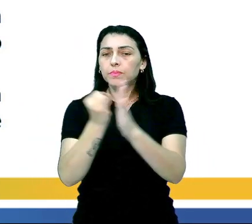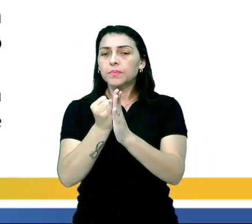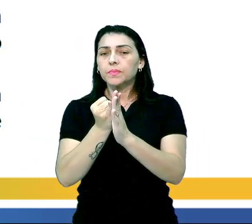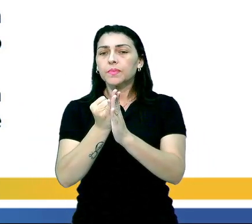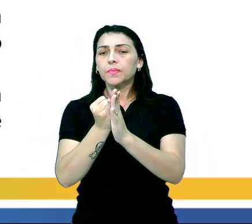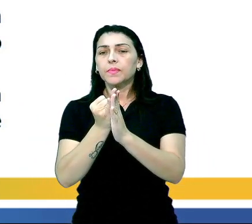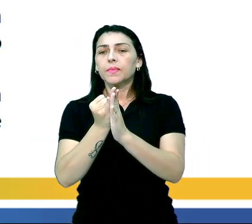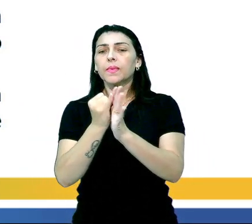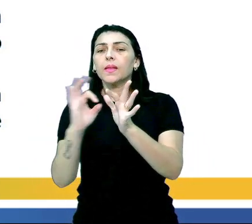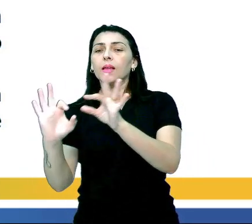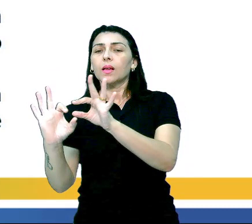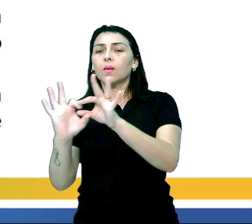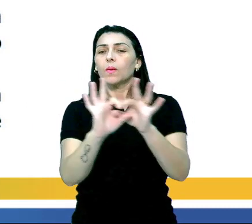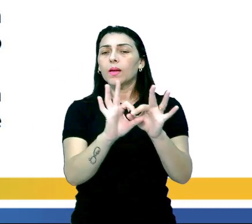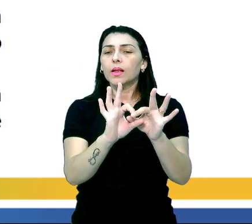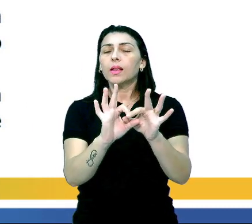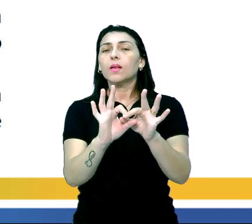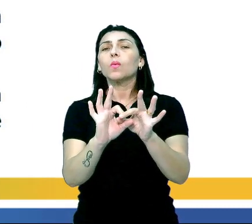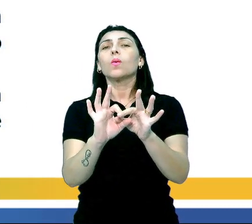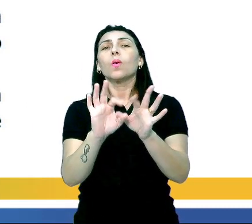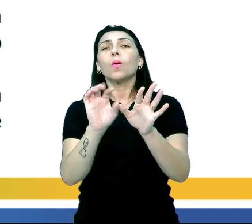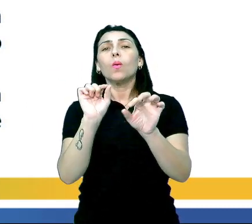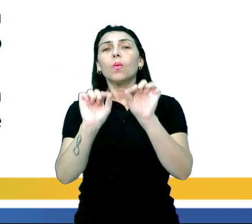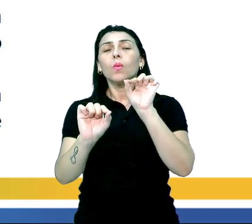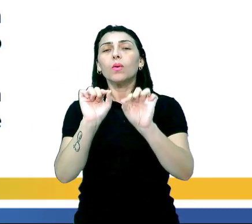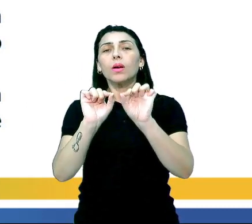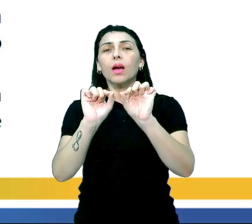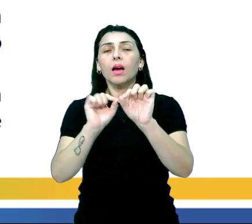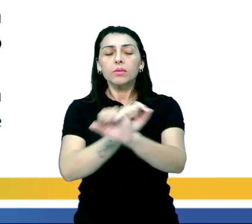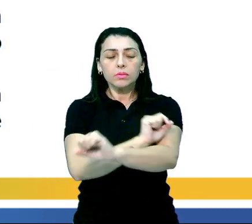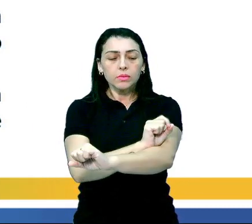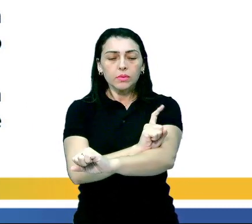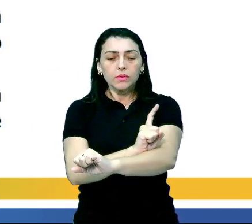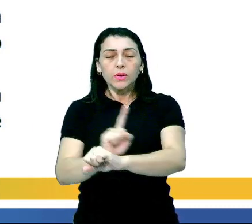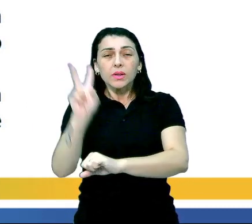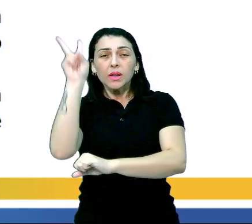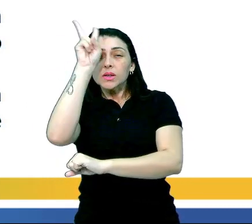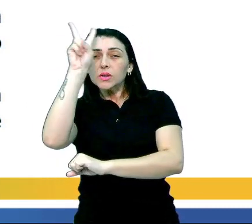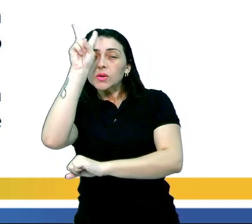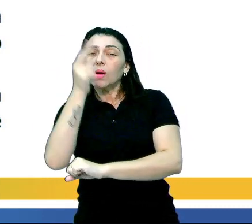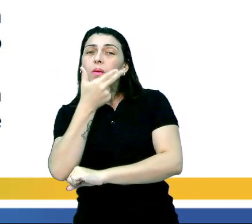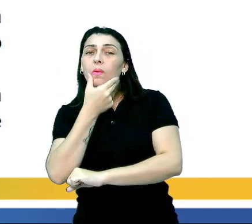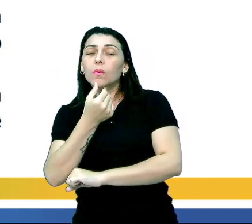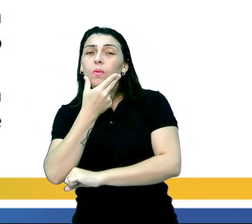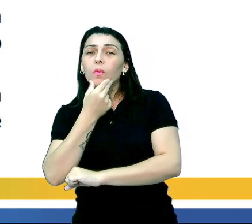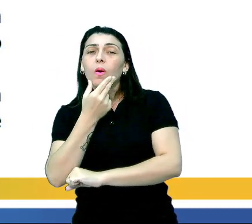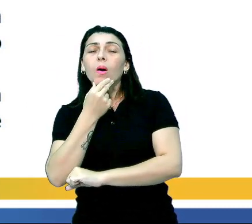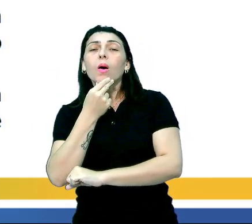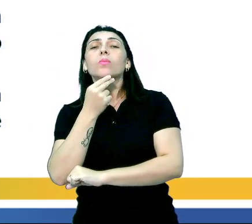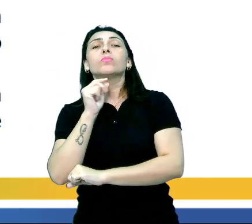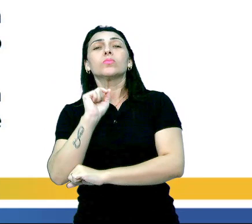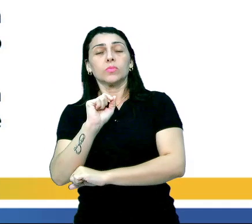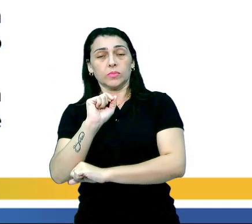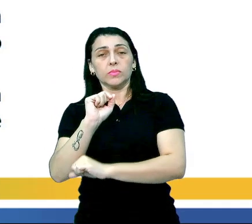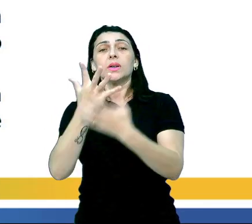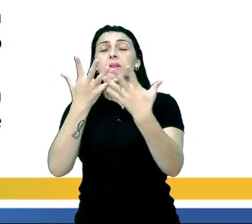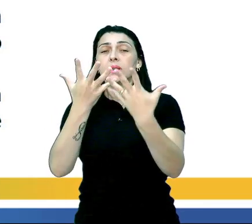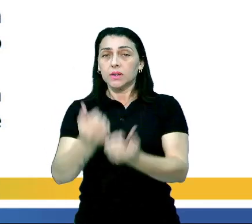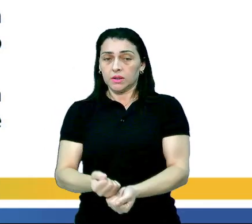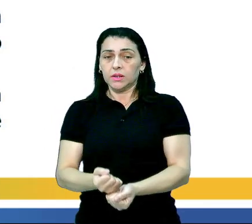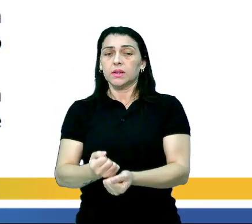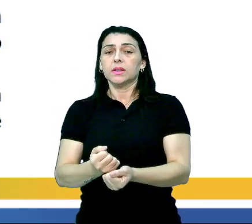das instituições é coerente com a tendência evolutiva da história humana, uma tendência confirmada